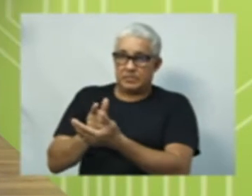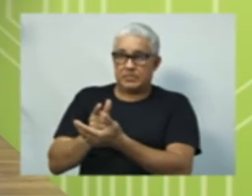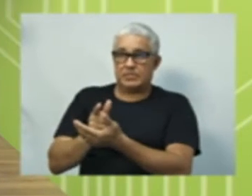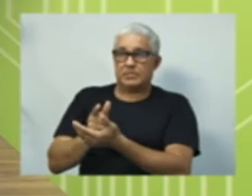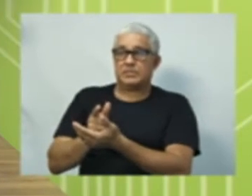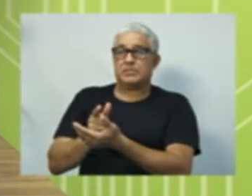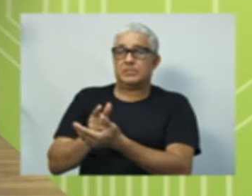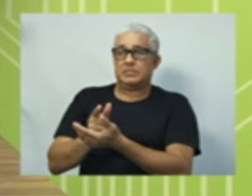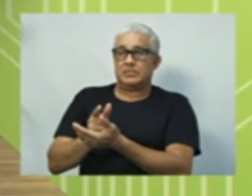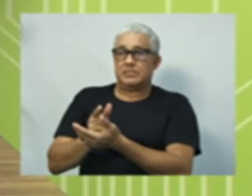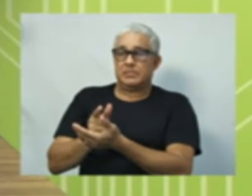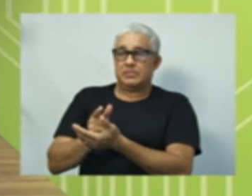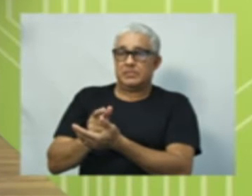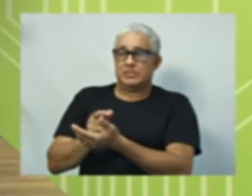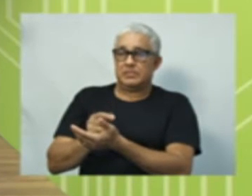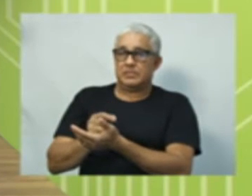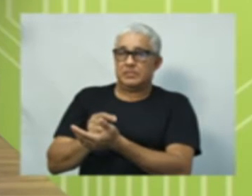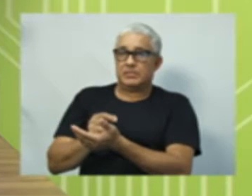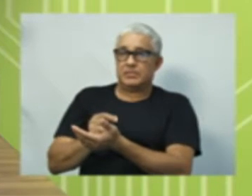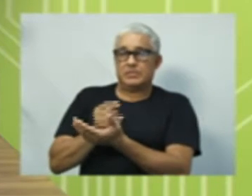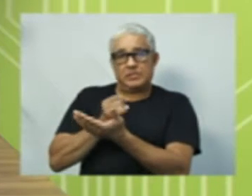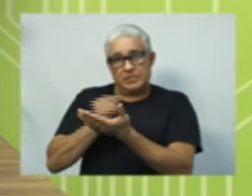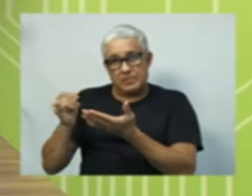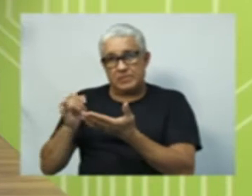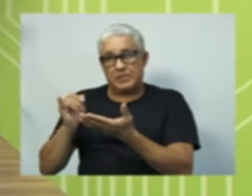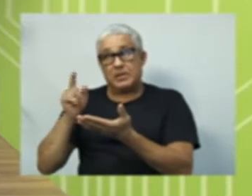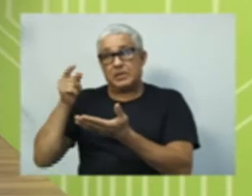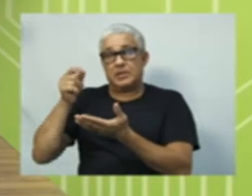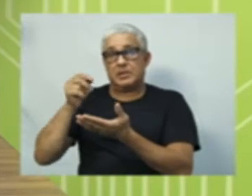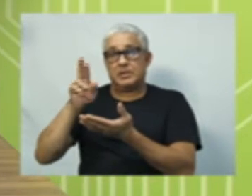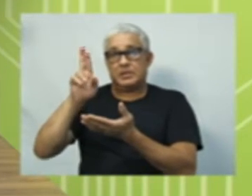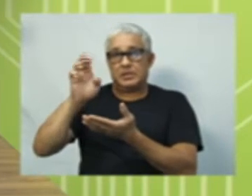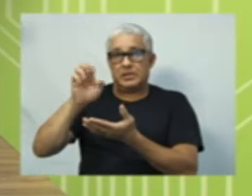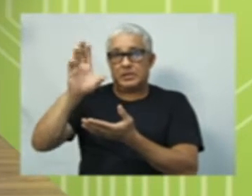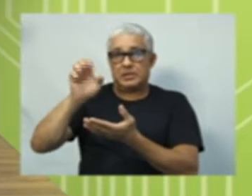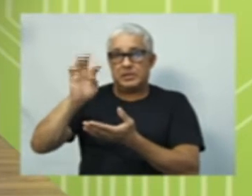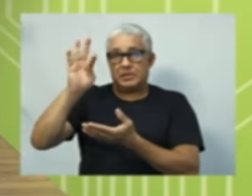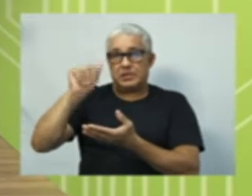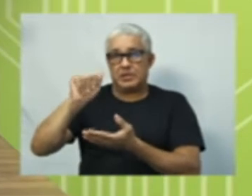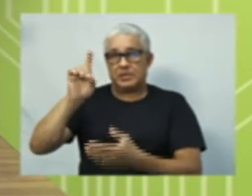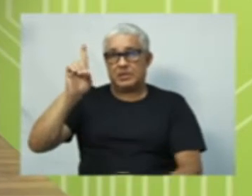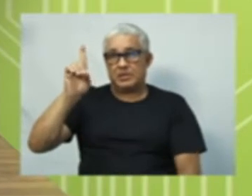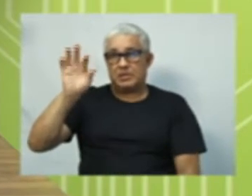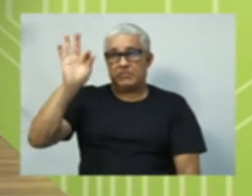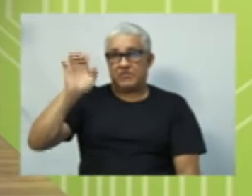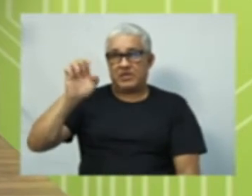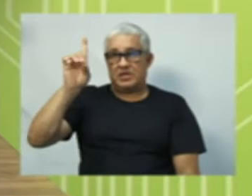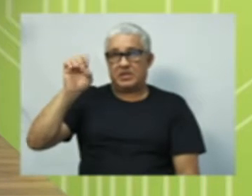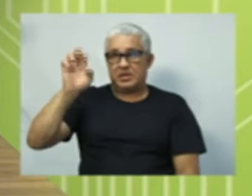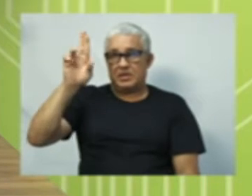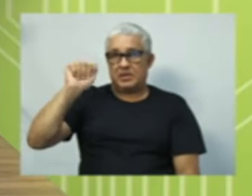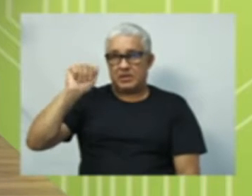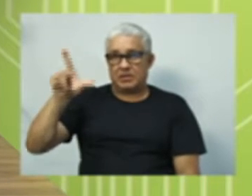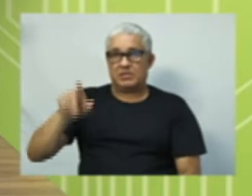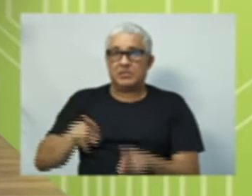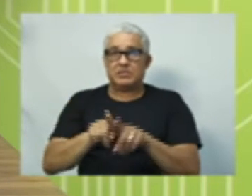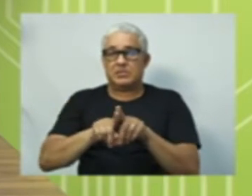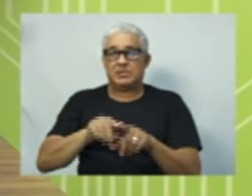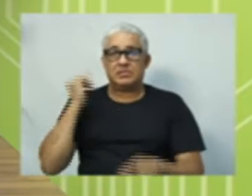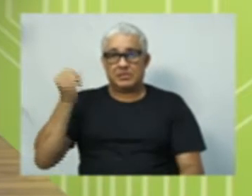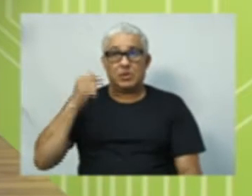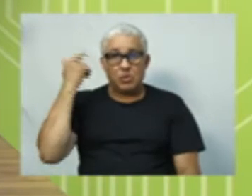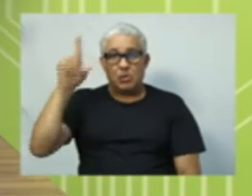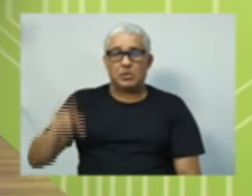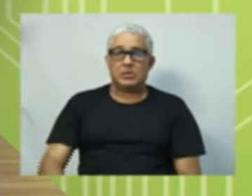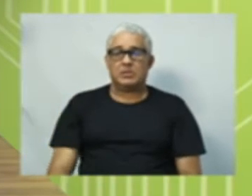sobre exportação, você vai entrar lá na Receita Federal. Então você tem que conhecer quem é o responsável. Outro ponto importante que nós